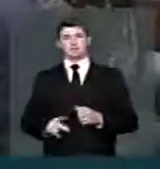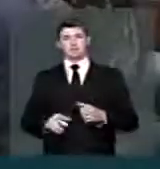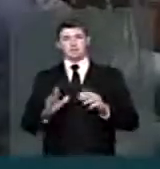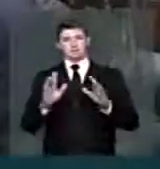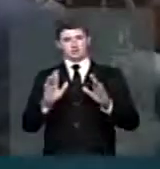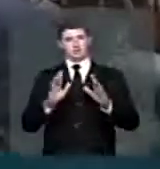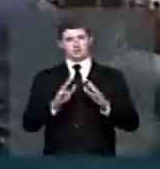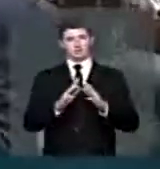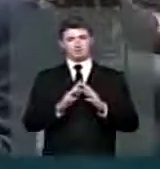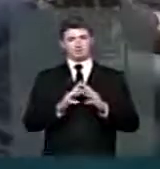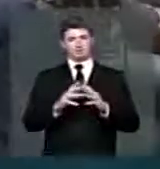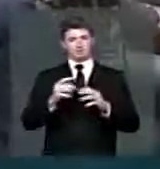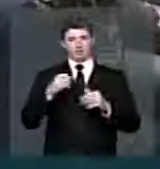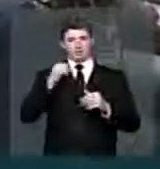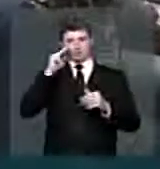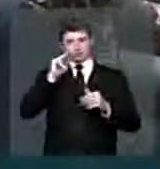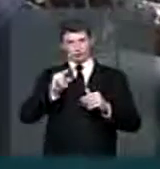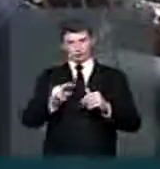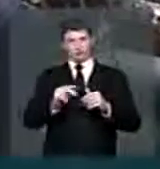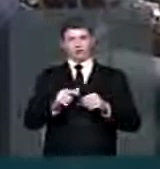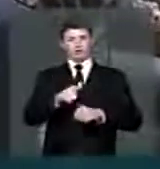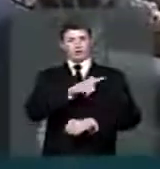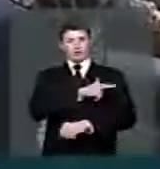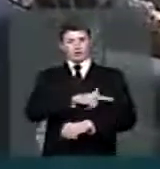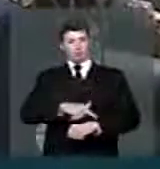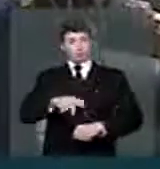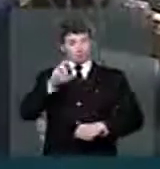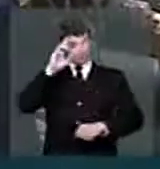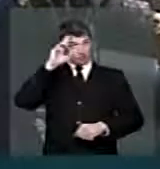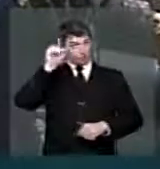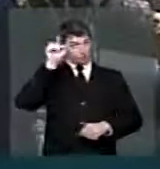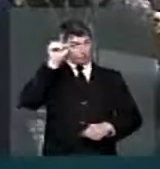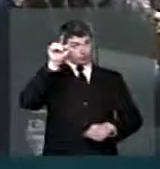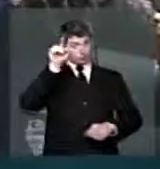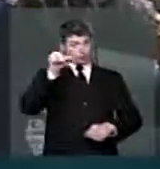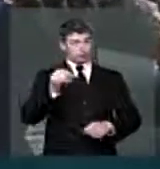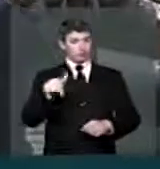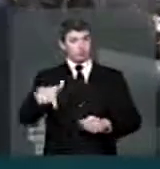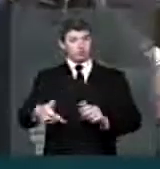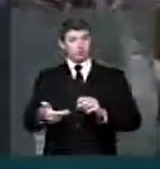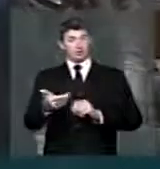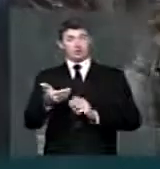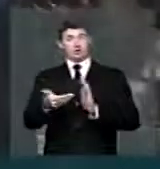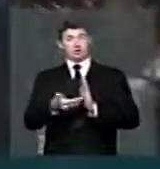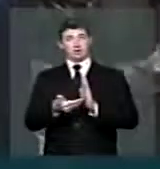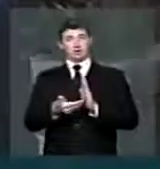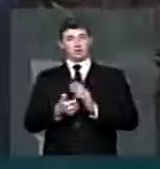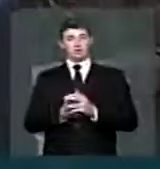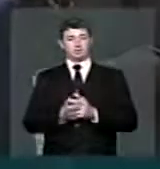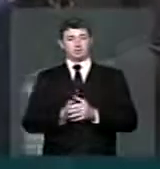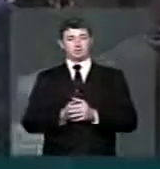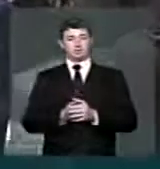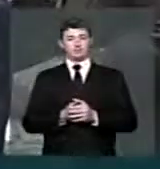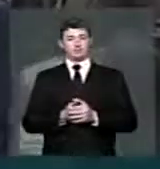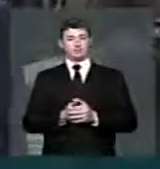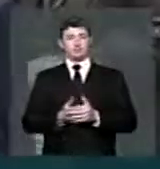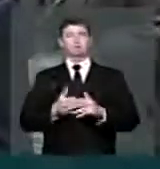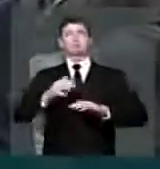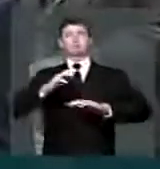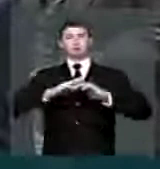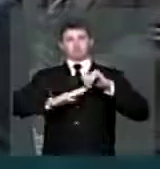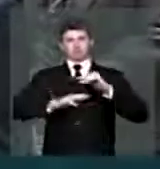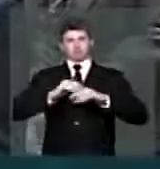visto e analisado o comportamento de Vossa Excelência nesta casa. Com